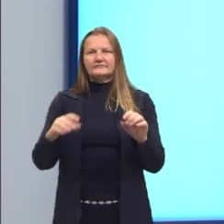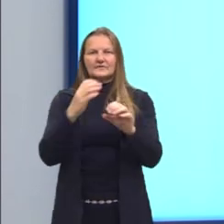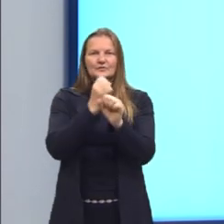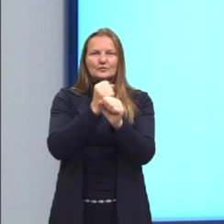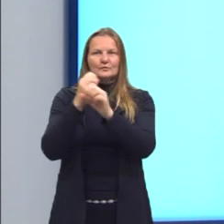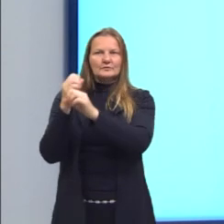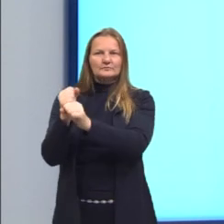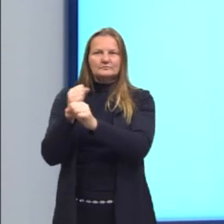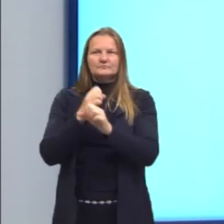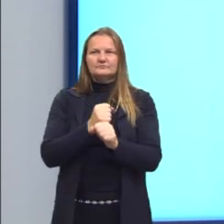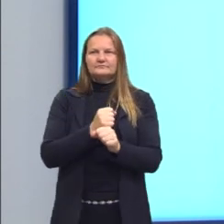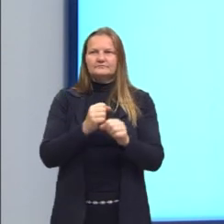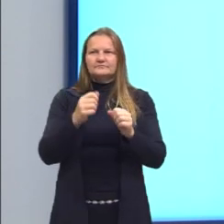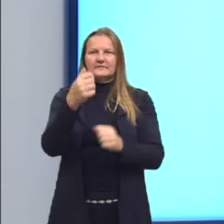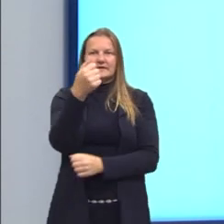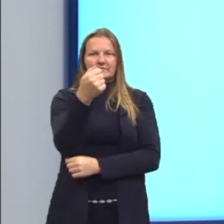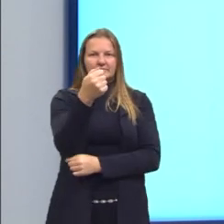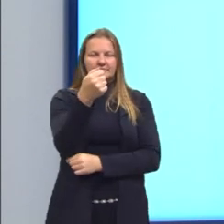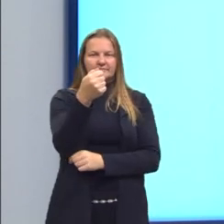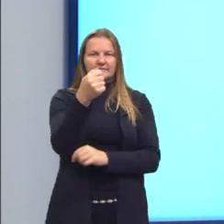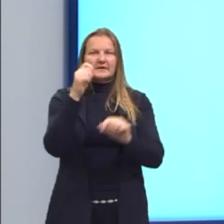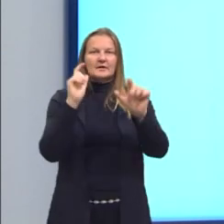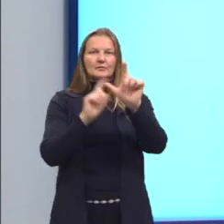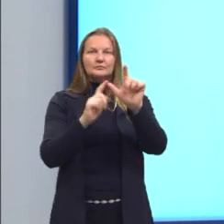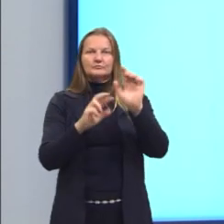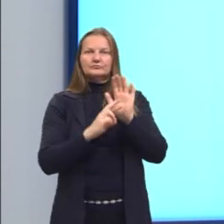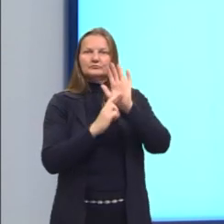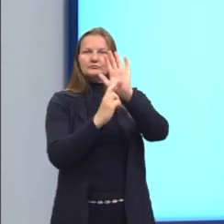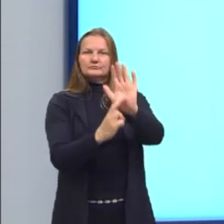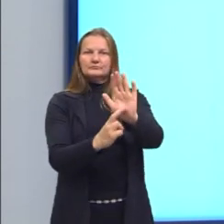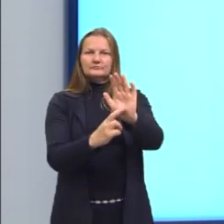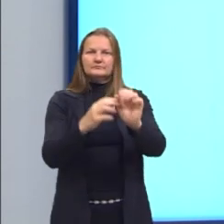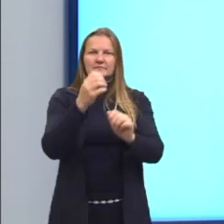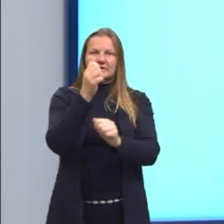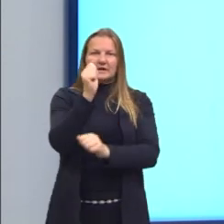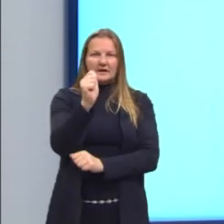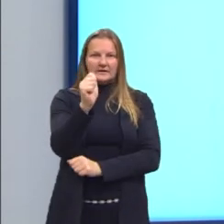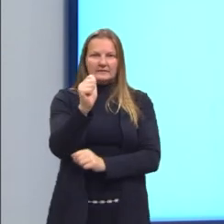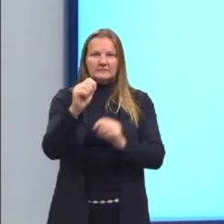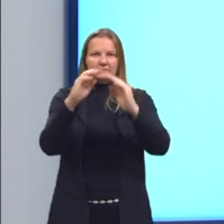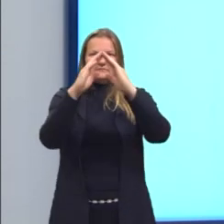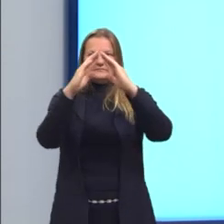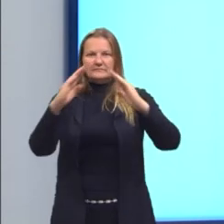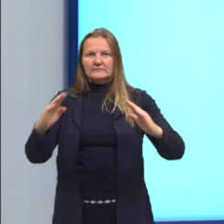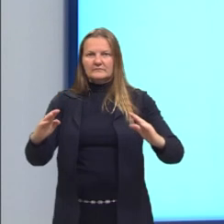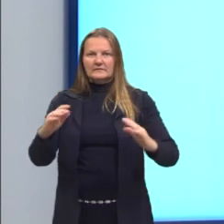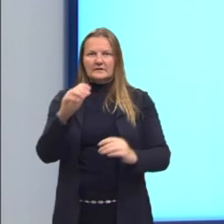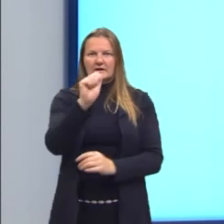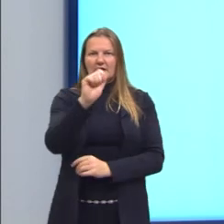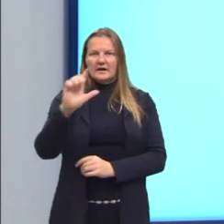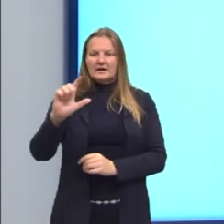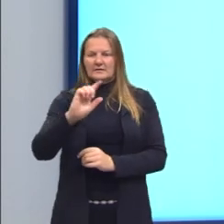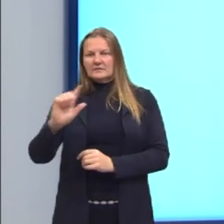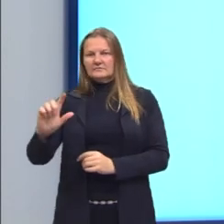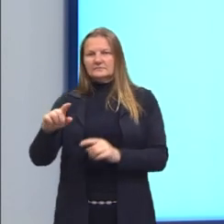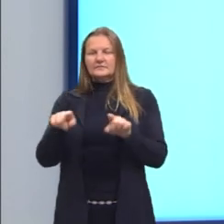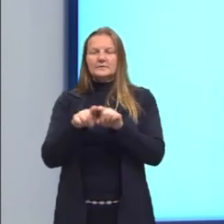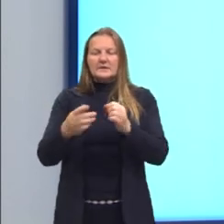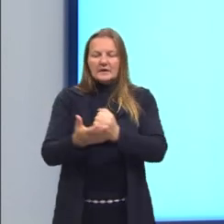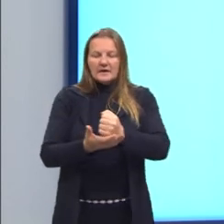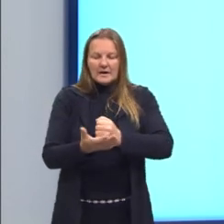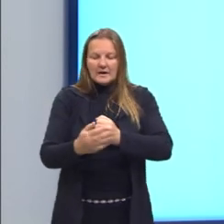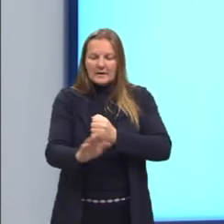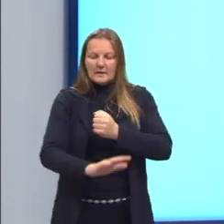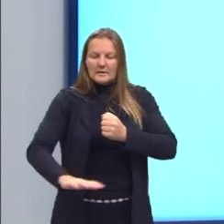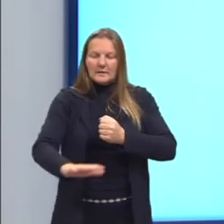temos a área representada por a seria a área lateral a l mais áreas da